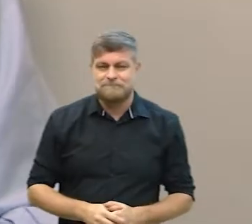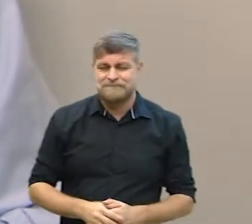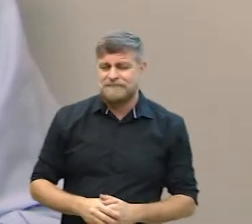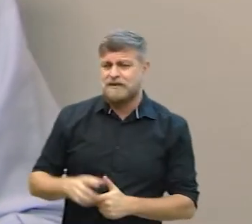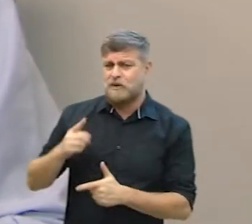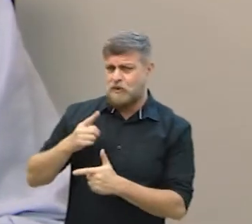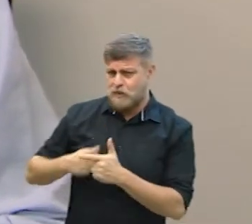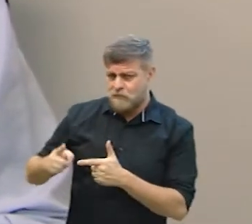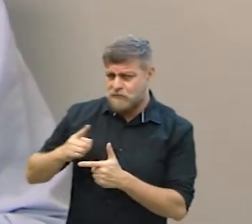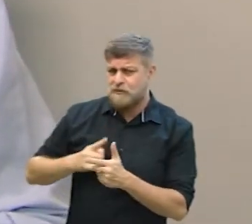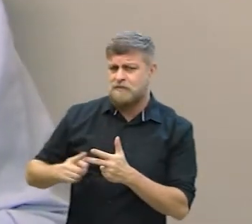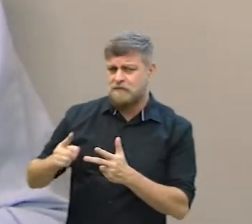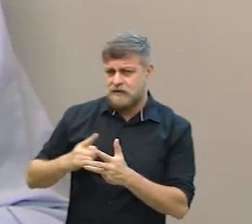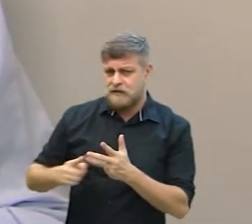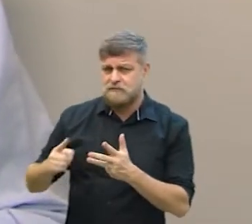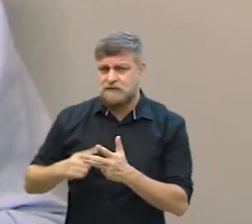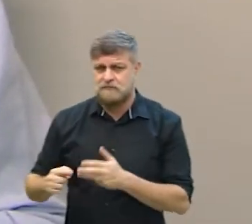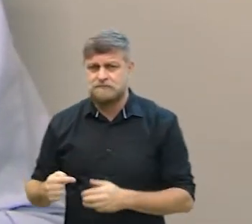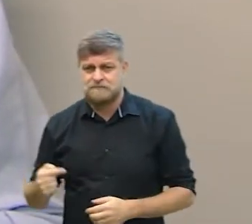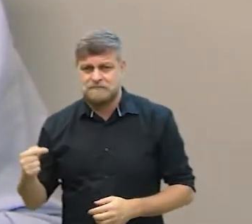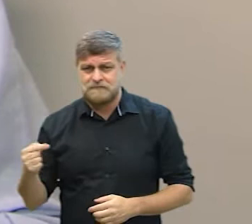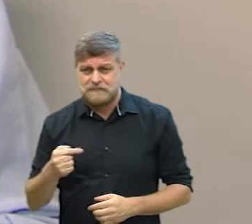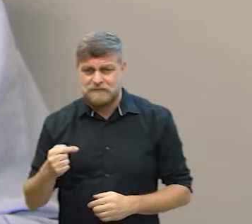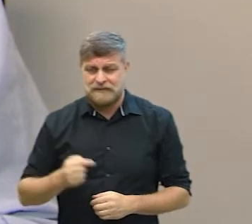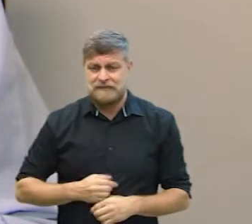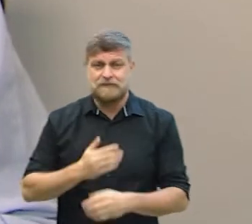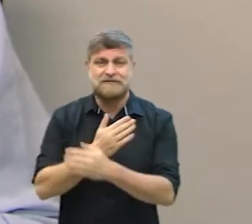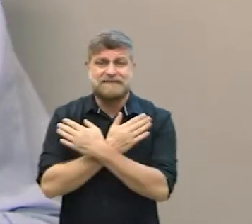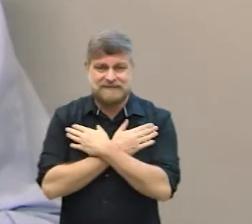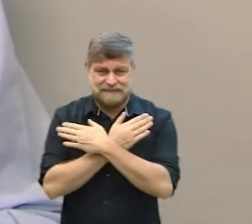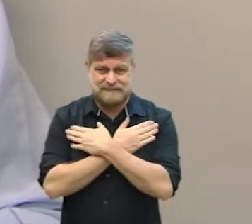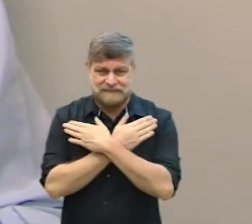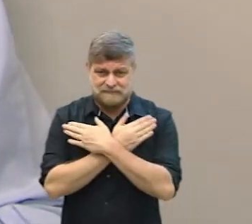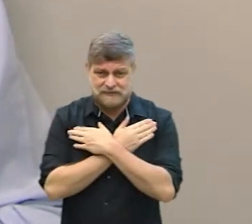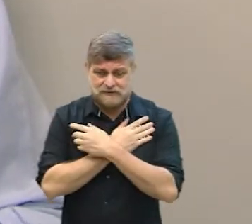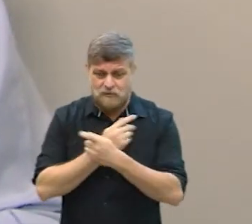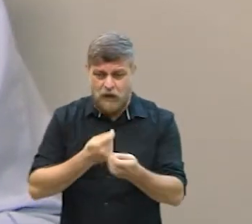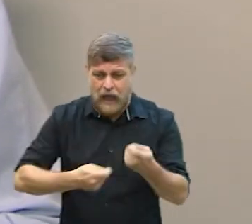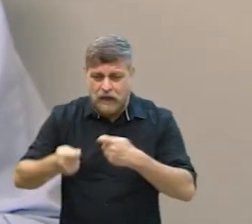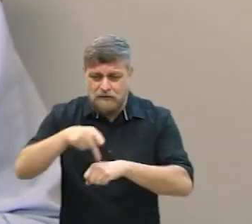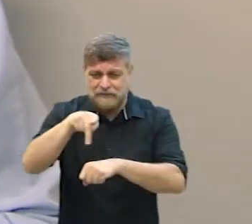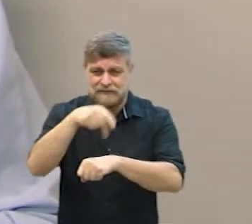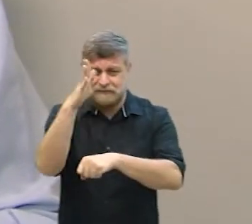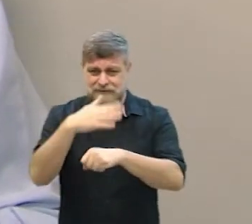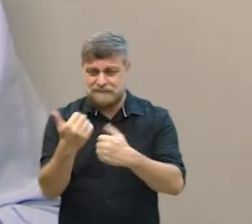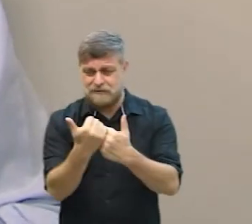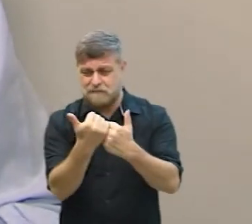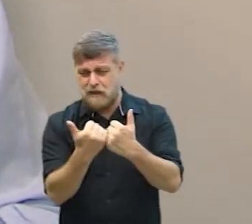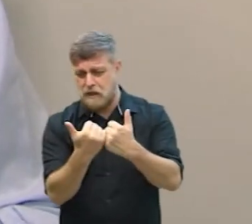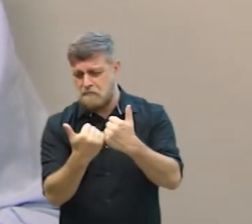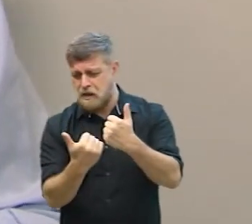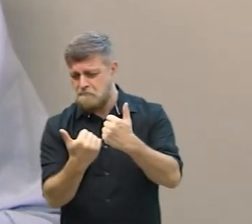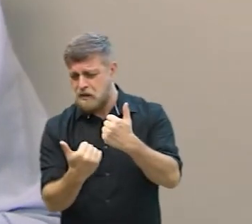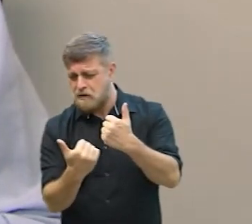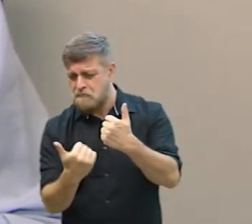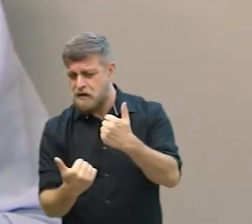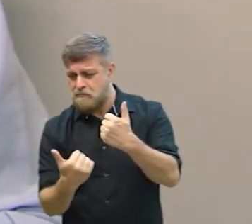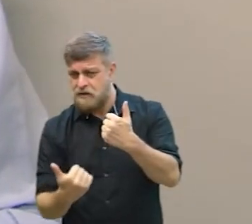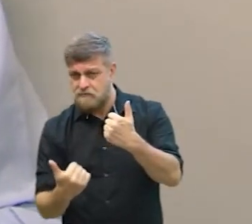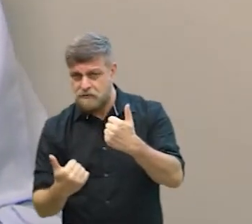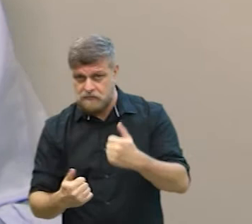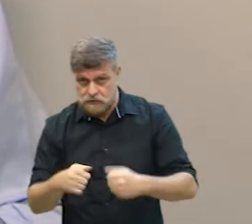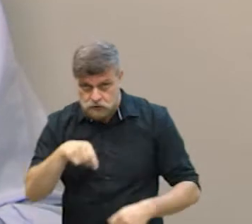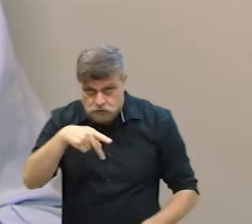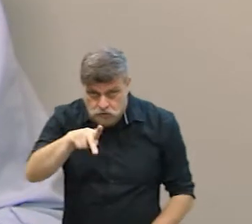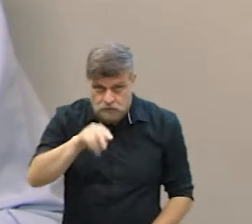Covid-19. A situação que se encontra o desemprego, a economia do país também, que foi